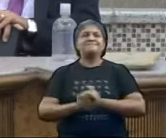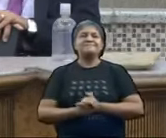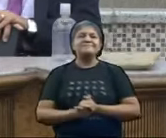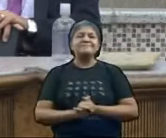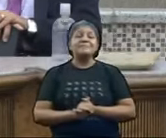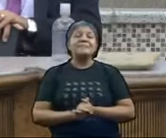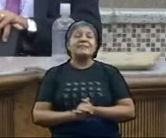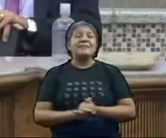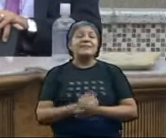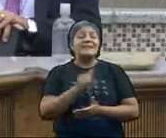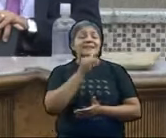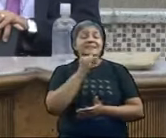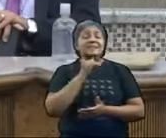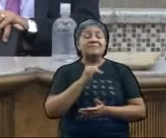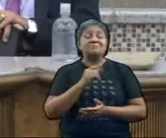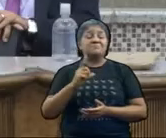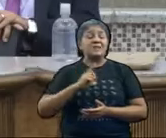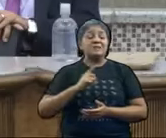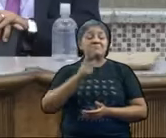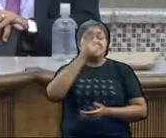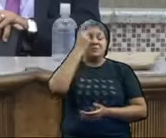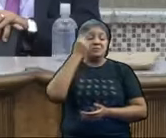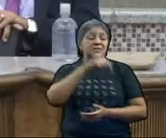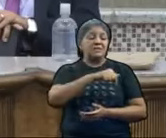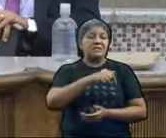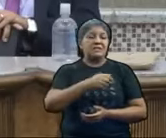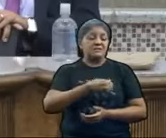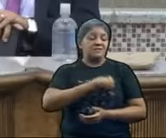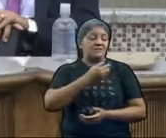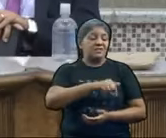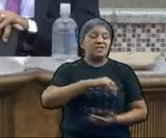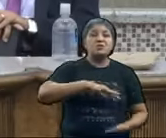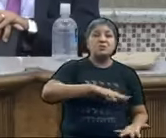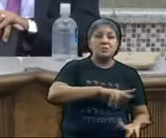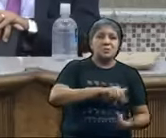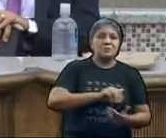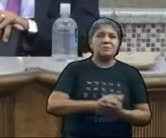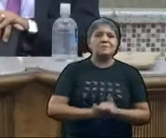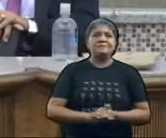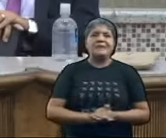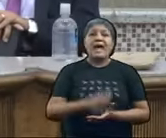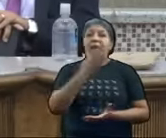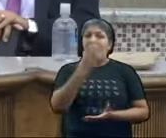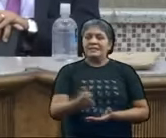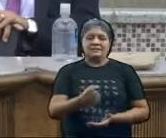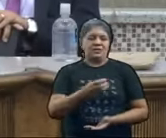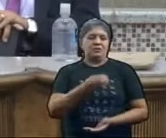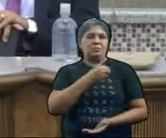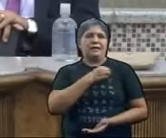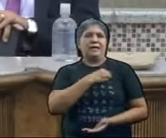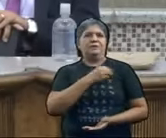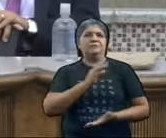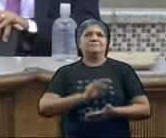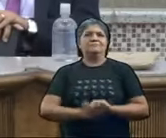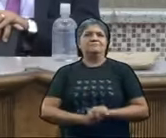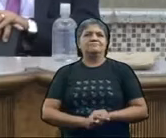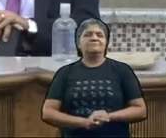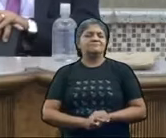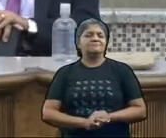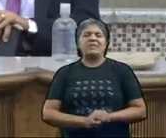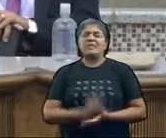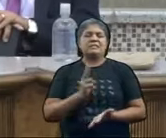mundo foram corrompidos. Olha o texto sagrado que diz: quanto aos tímidos,